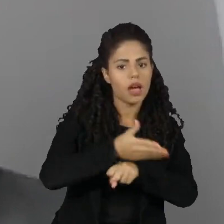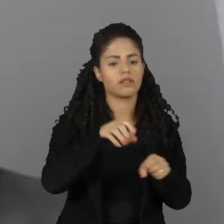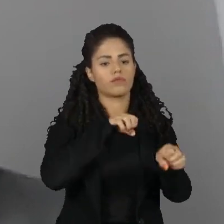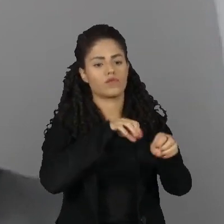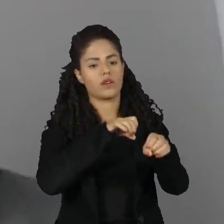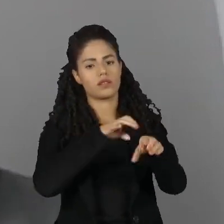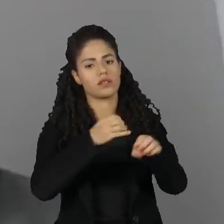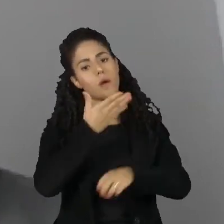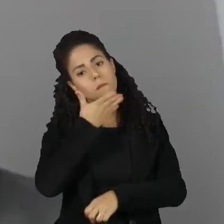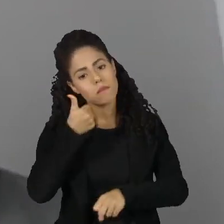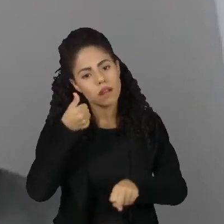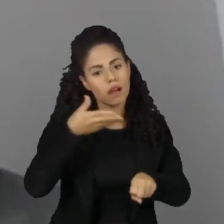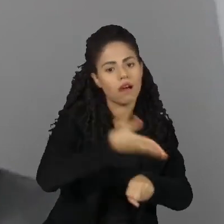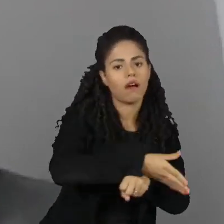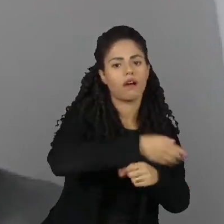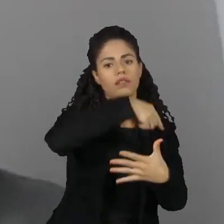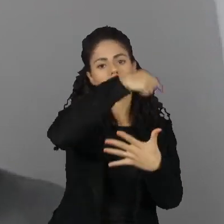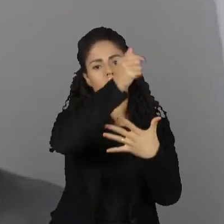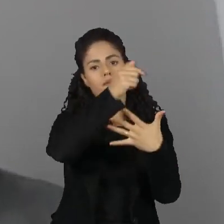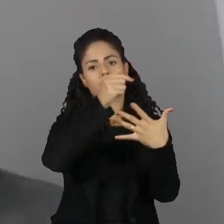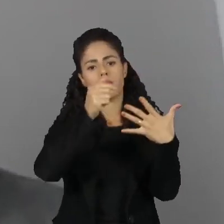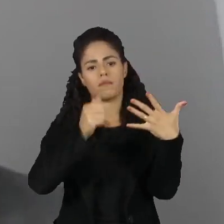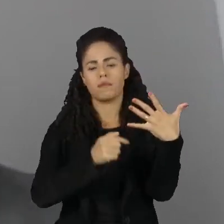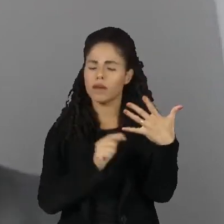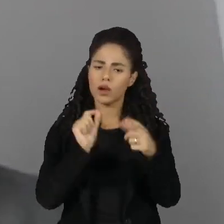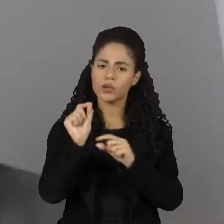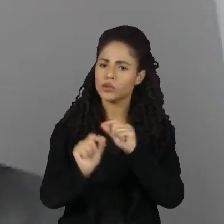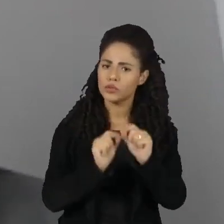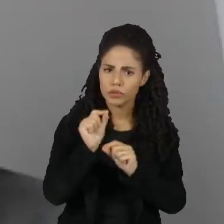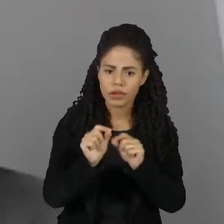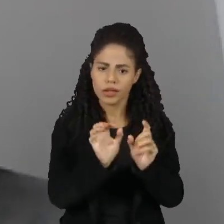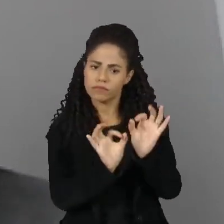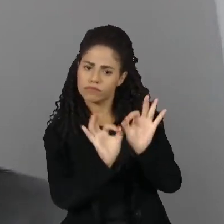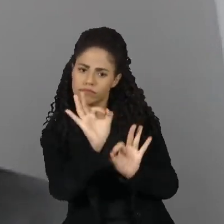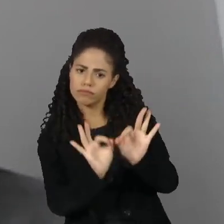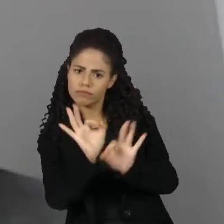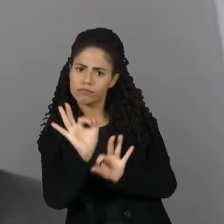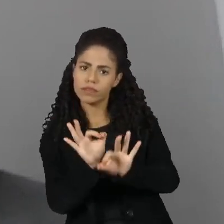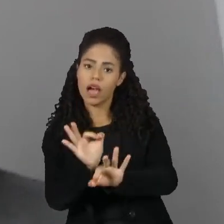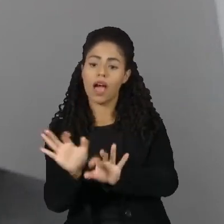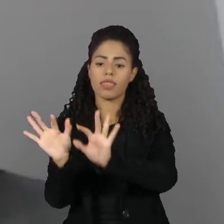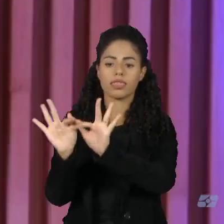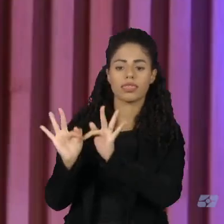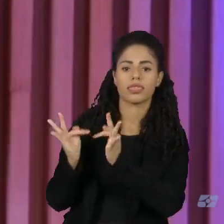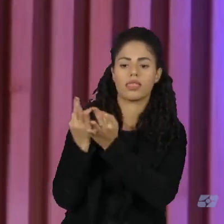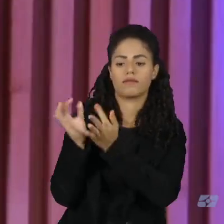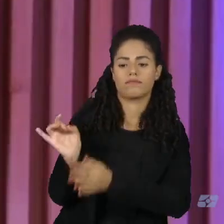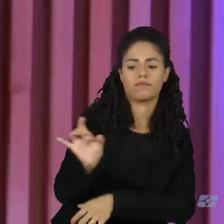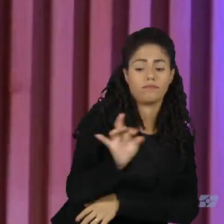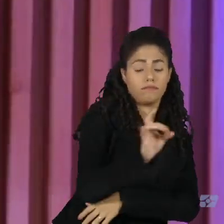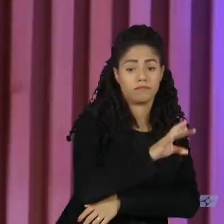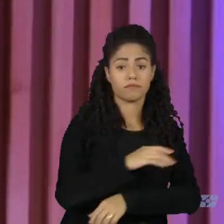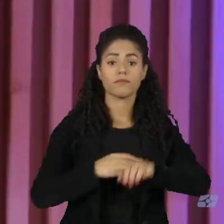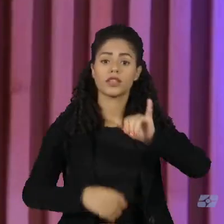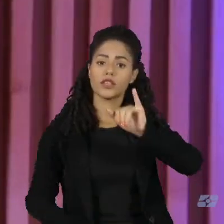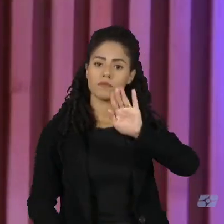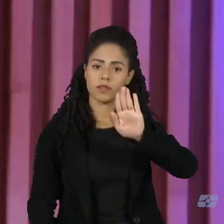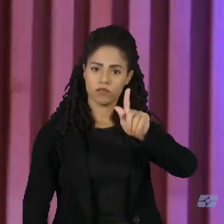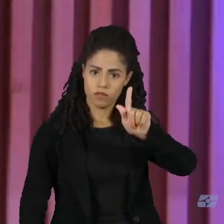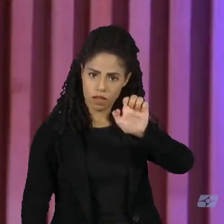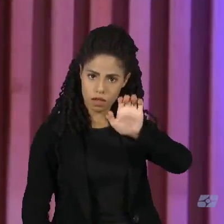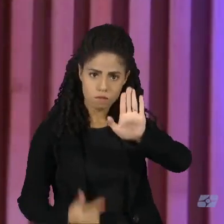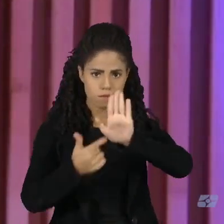melhoram o acesso a uma série de condições que têm relação com o planejamento familiar das pessoas. O IBGE também captou